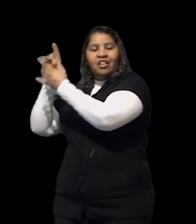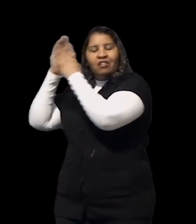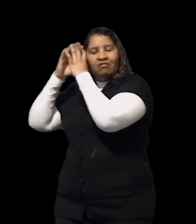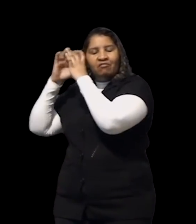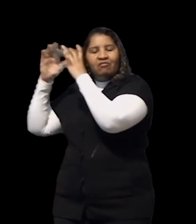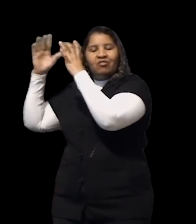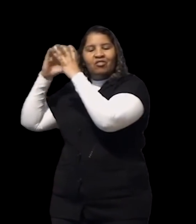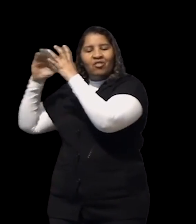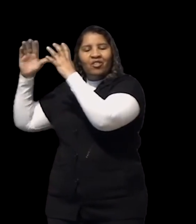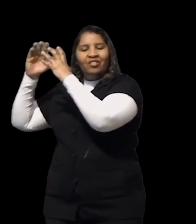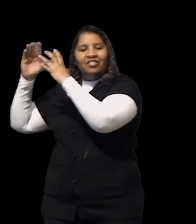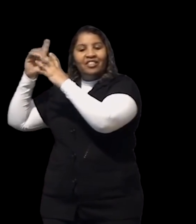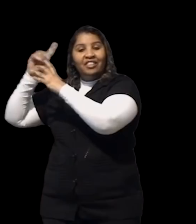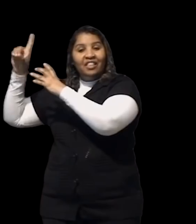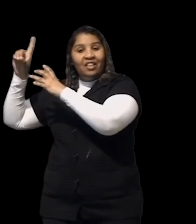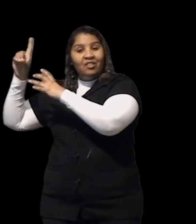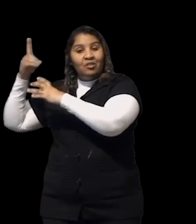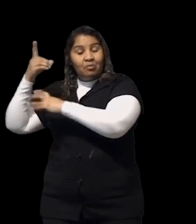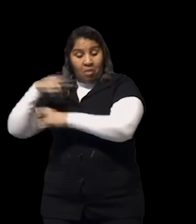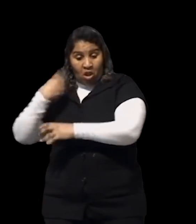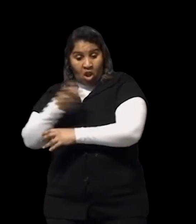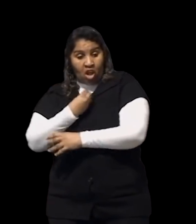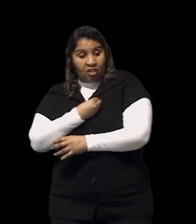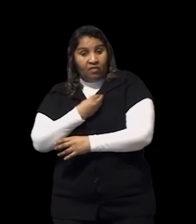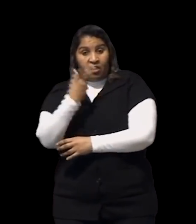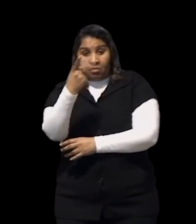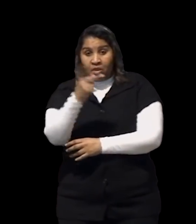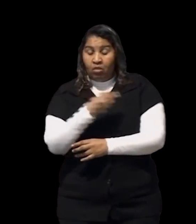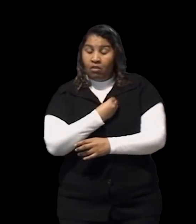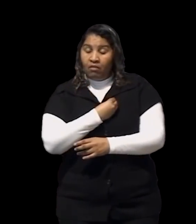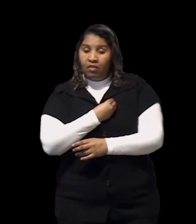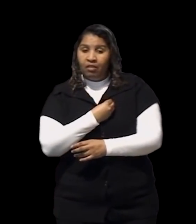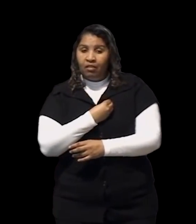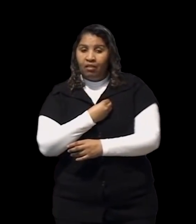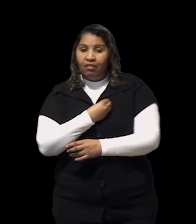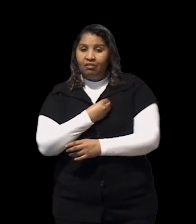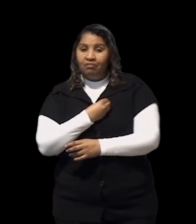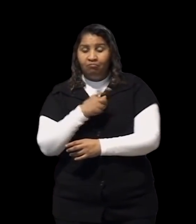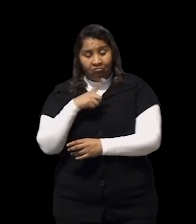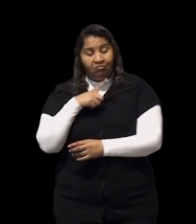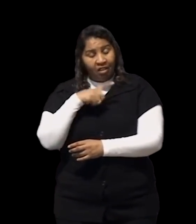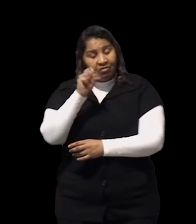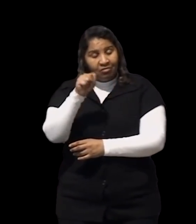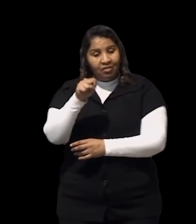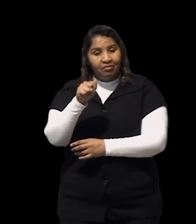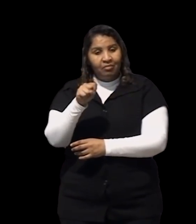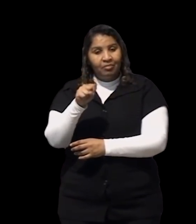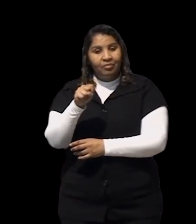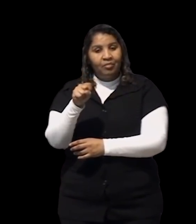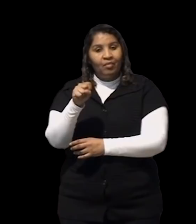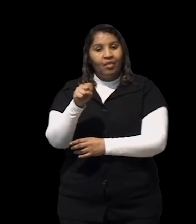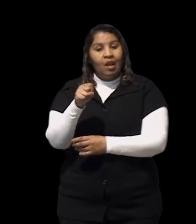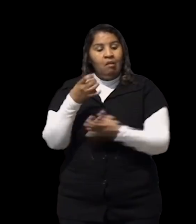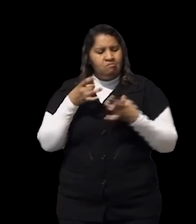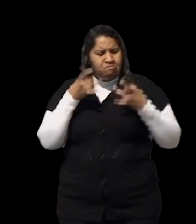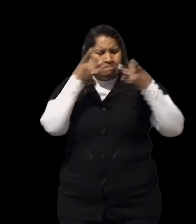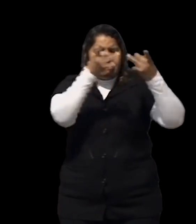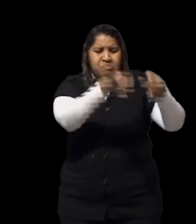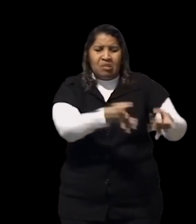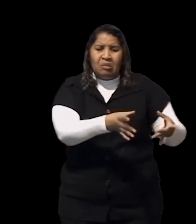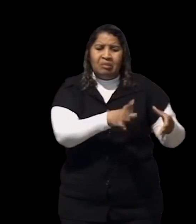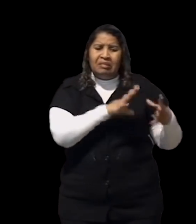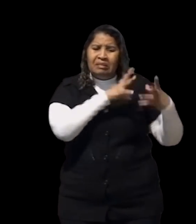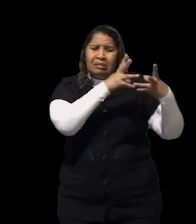sua vida então já me fora me abandone tudo aquilo que tem que usar do medo